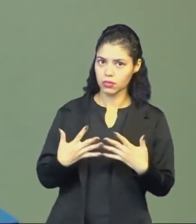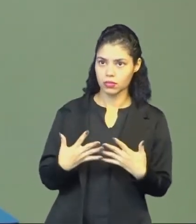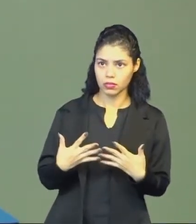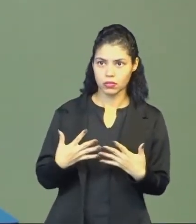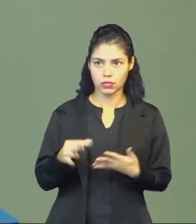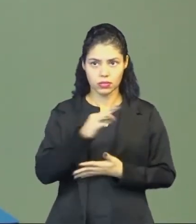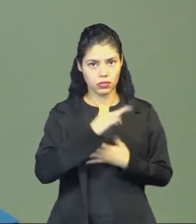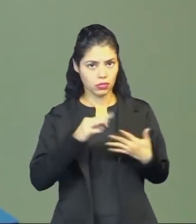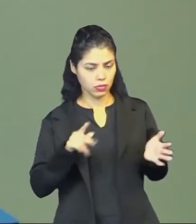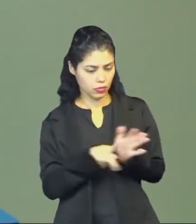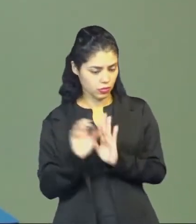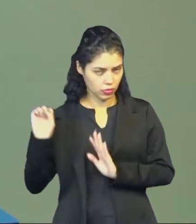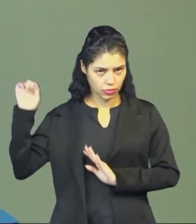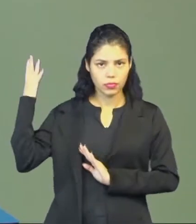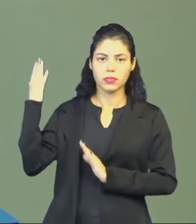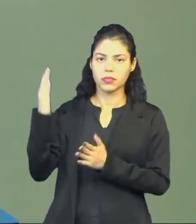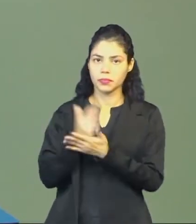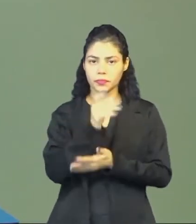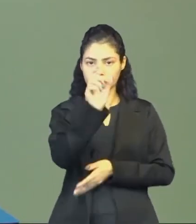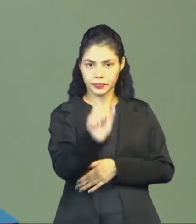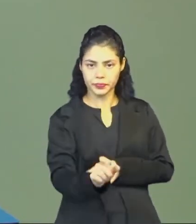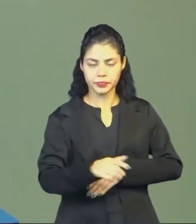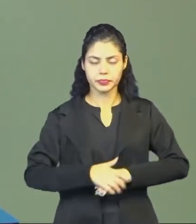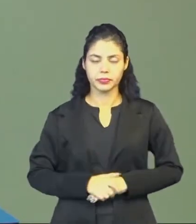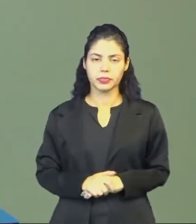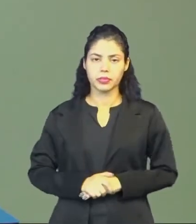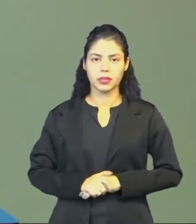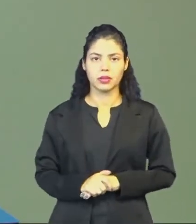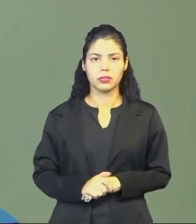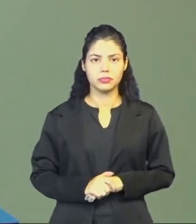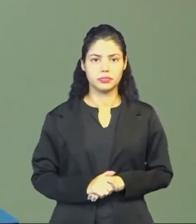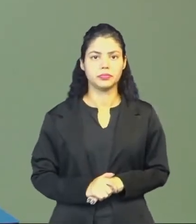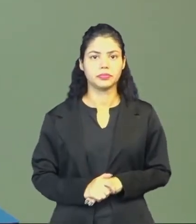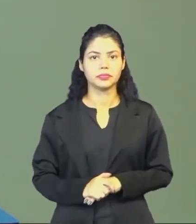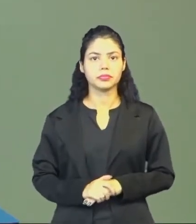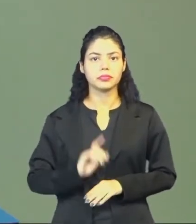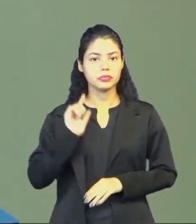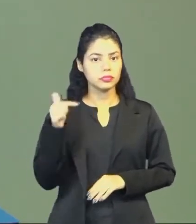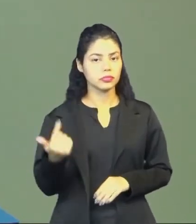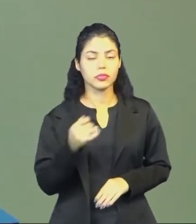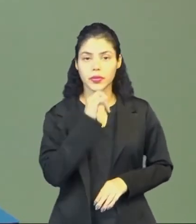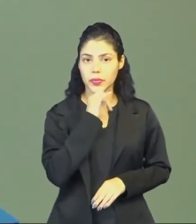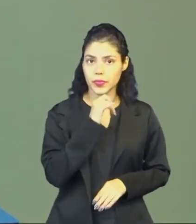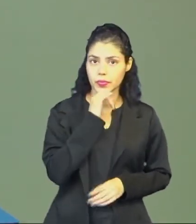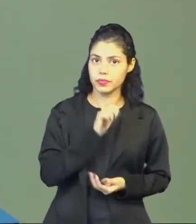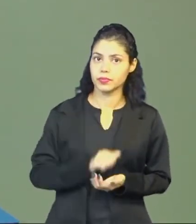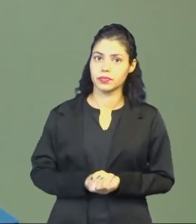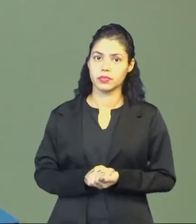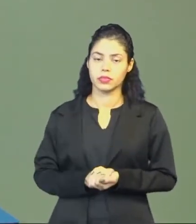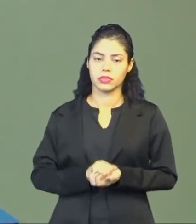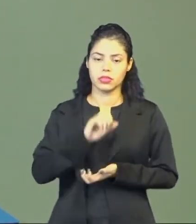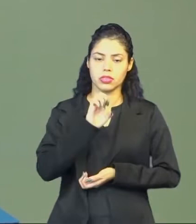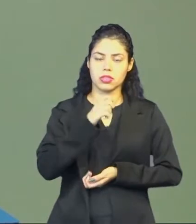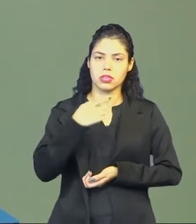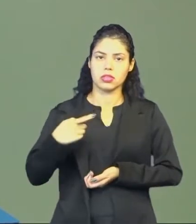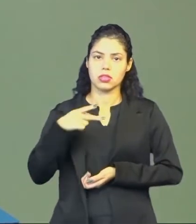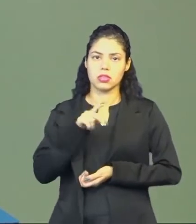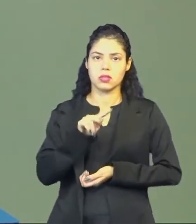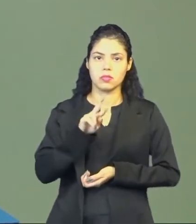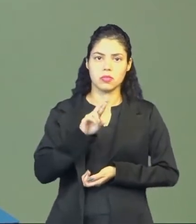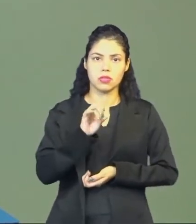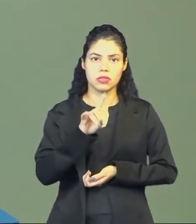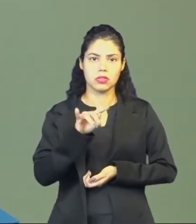de acontecimento aí onde tem alguns personagens. Tá? O outro exemplo de texto que a gente viu é expositivo. Ele expõe